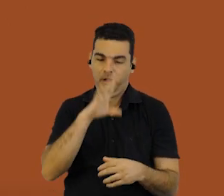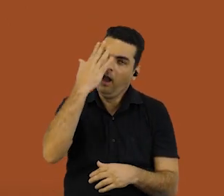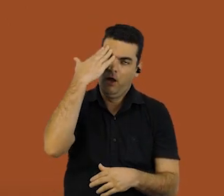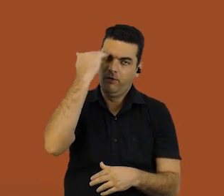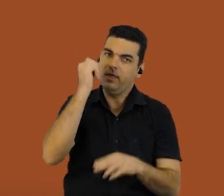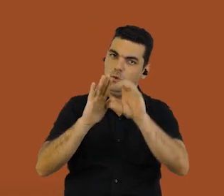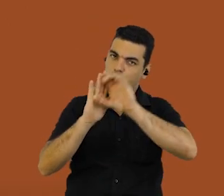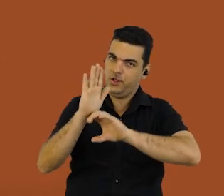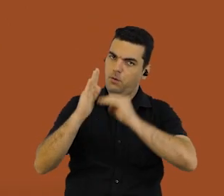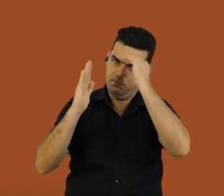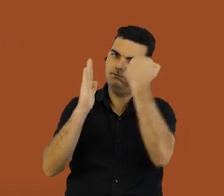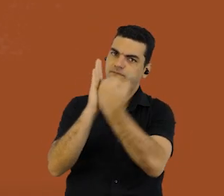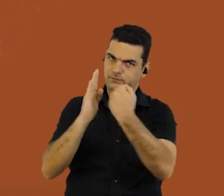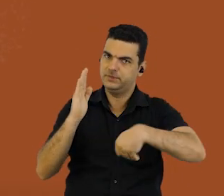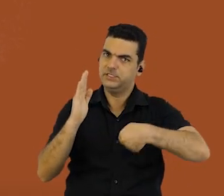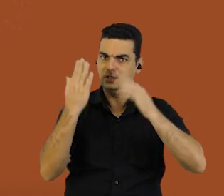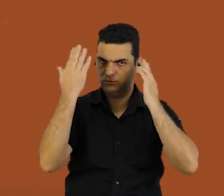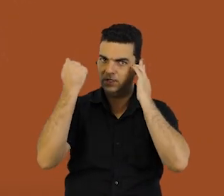a ser seguido,